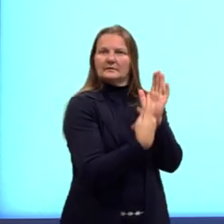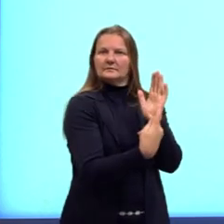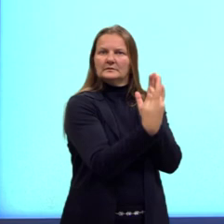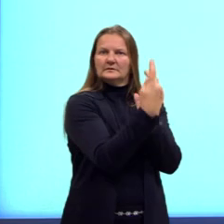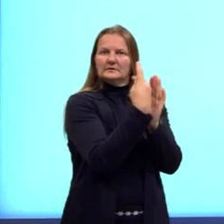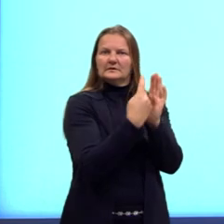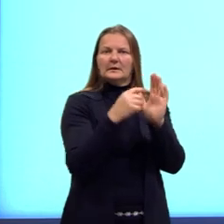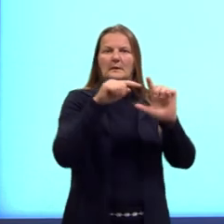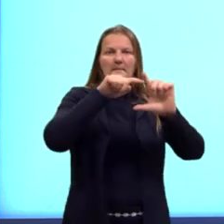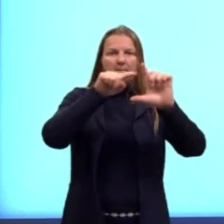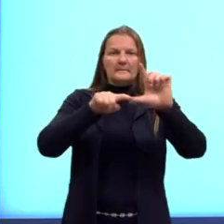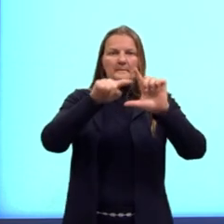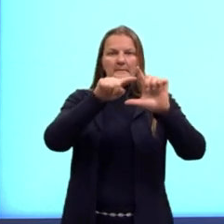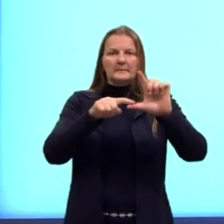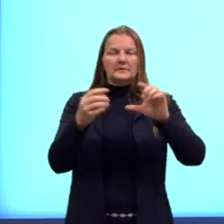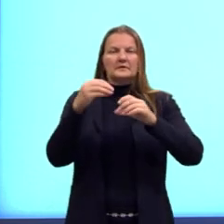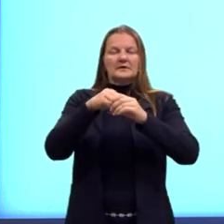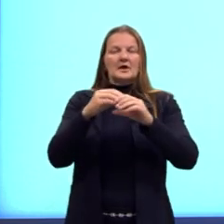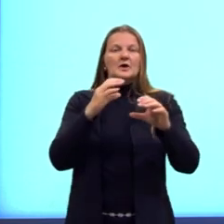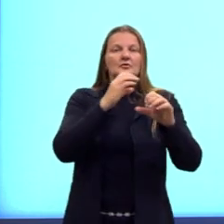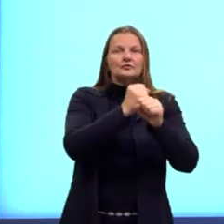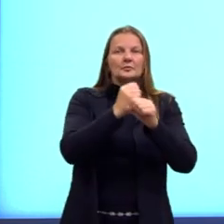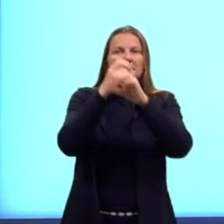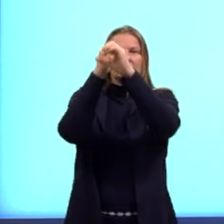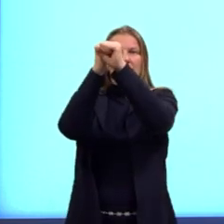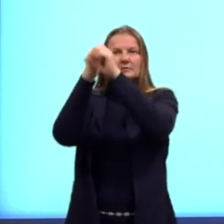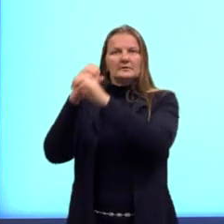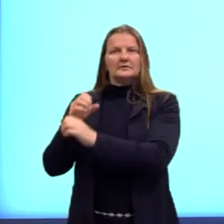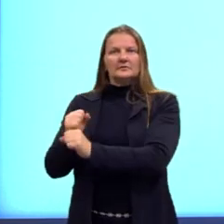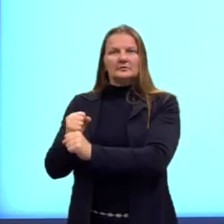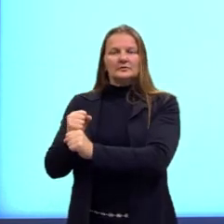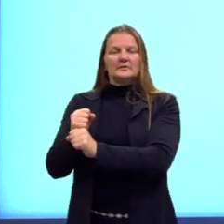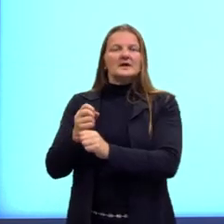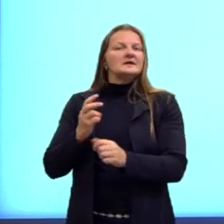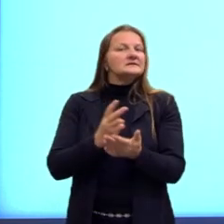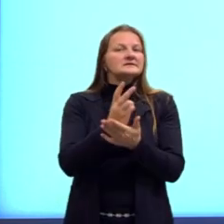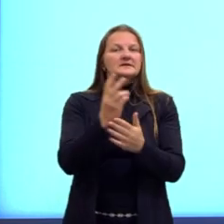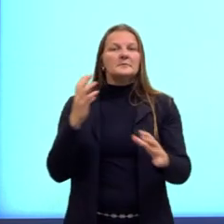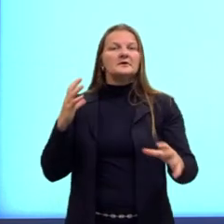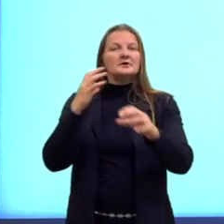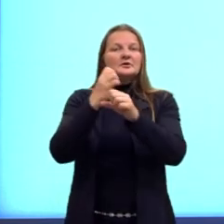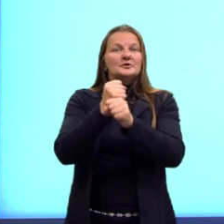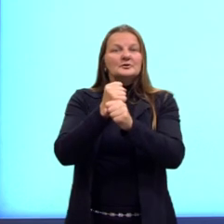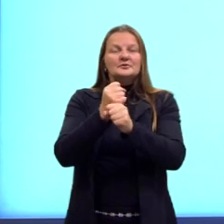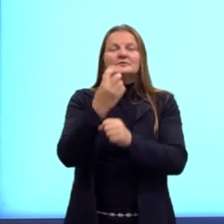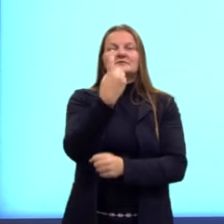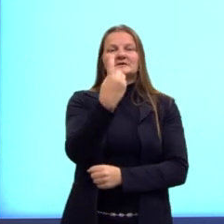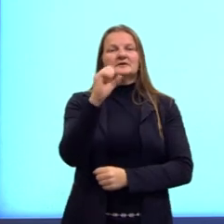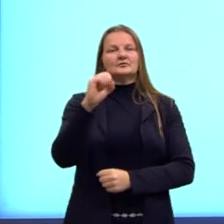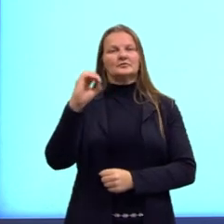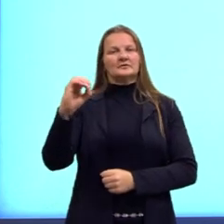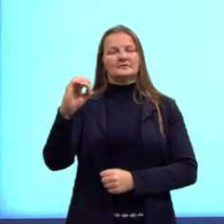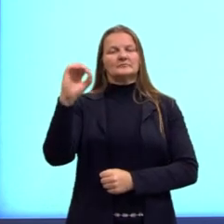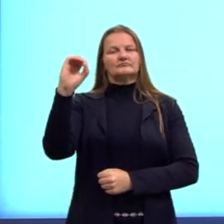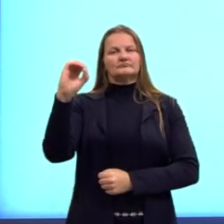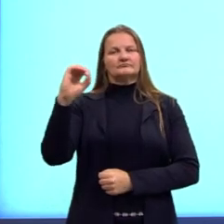ângulos internos e somarmos nós chegamos sempre em 180 graus